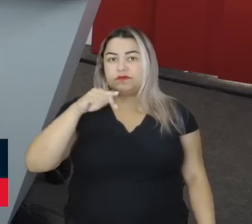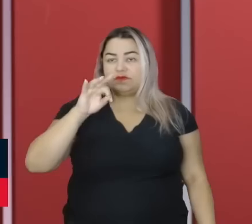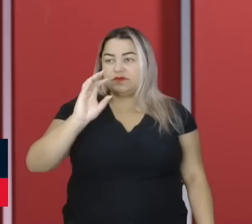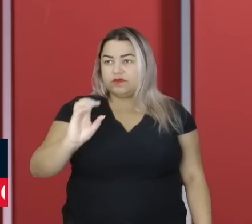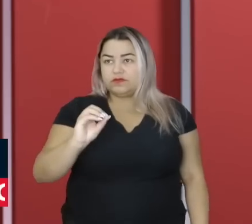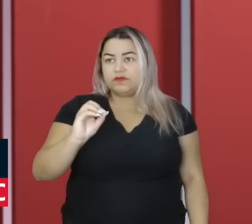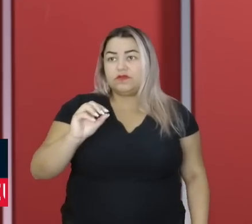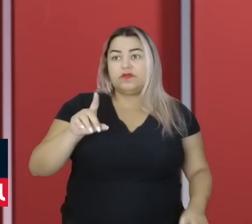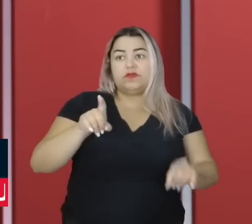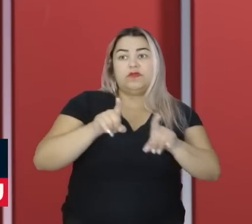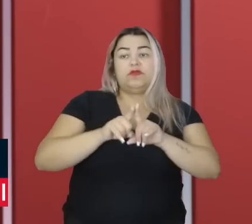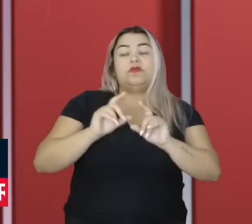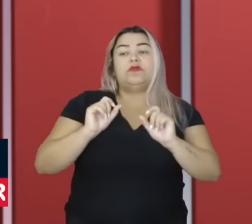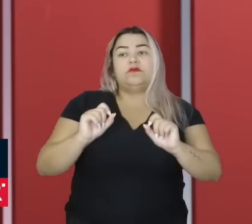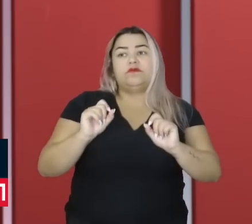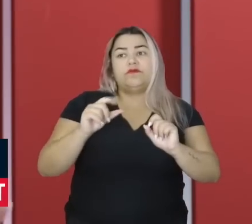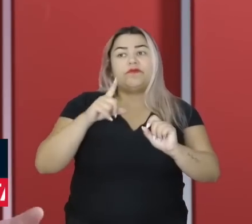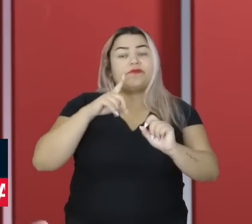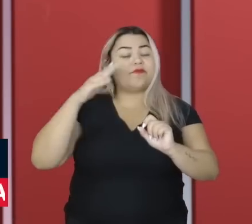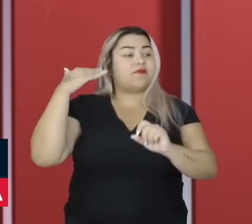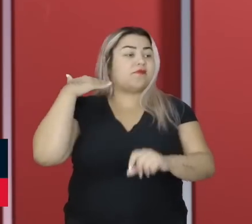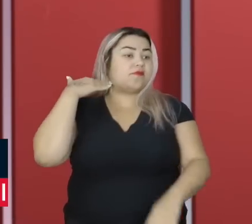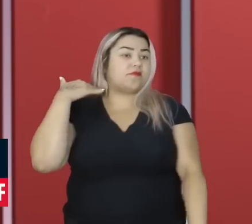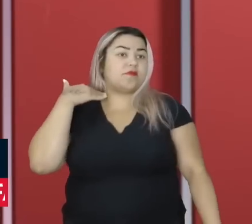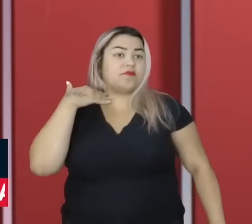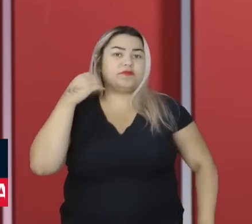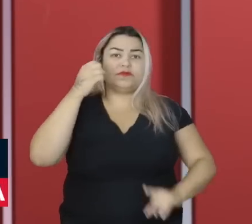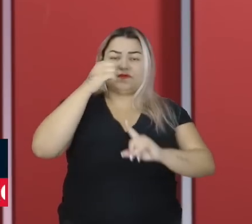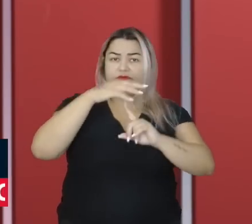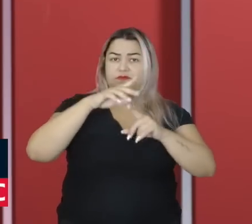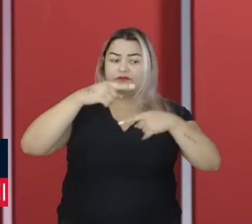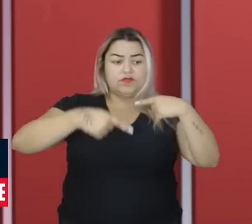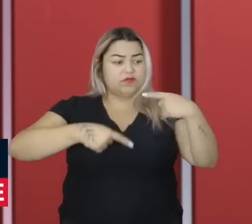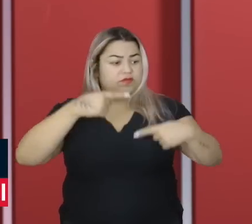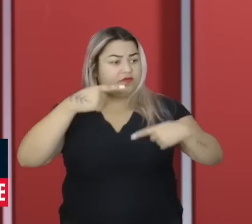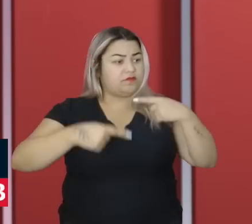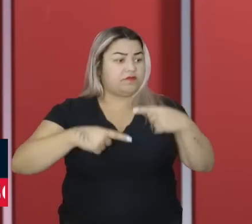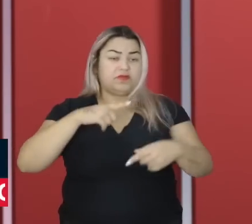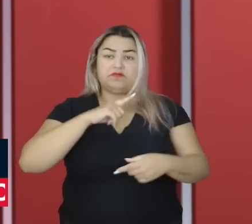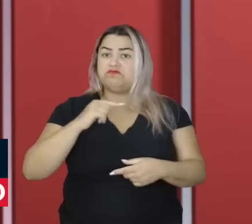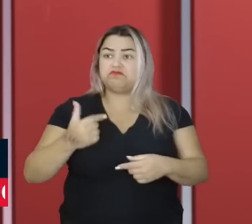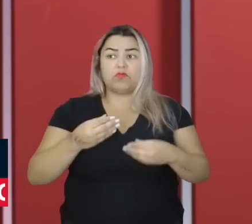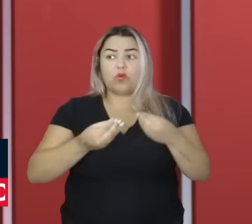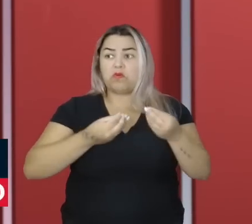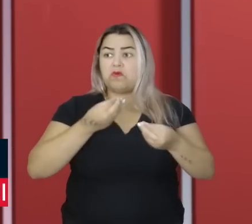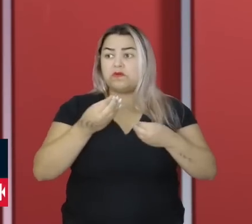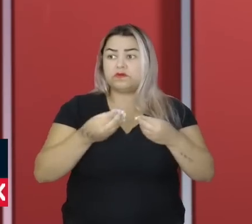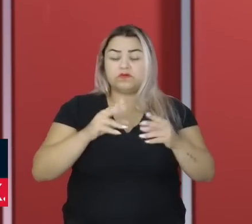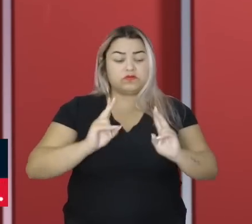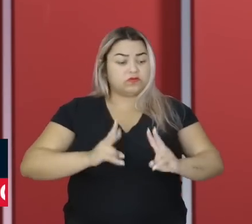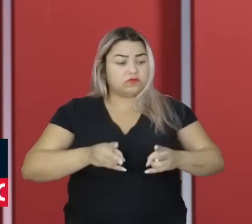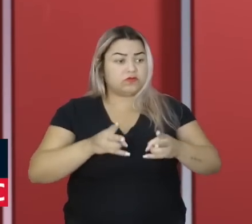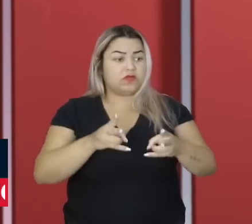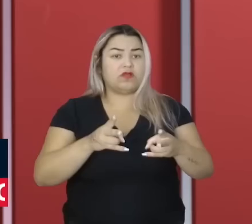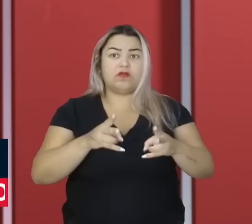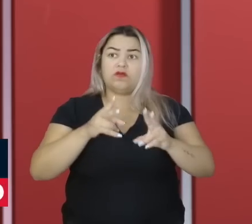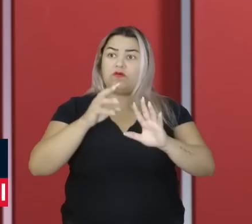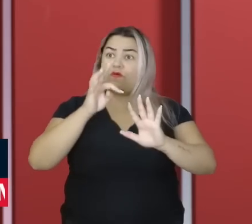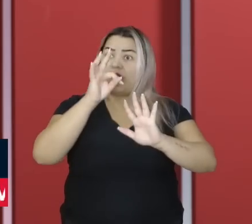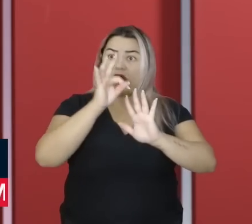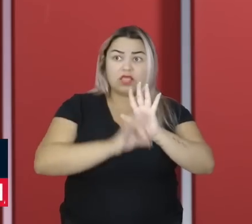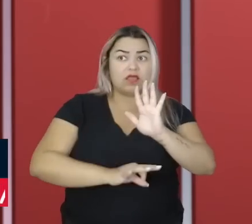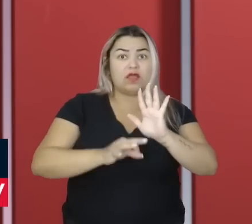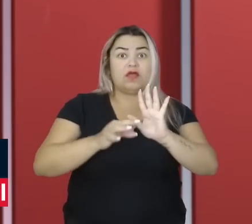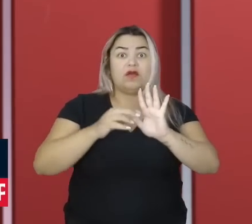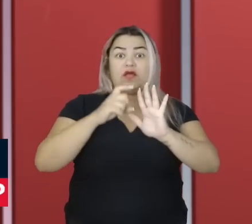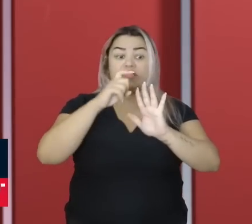A atuação do Banco Central tem sido essencialmente política, porque não justifica o Banco Central manter a taxa de juros em